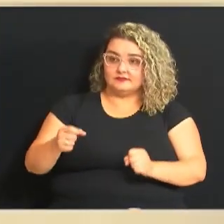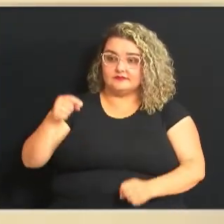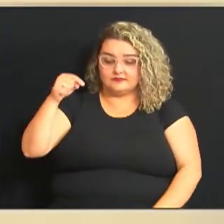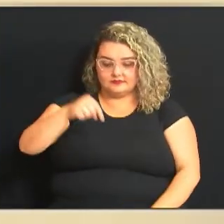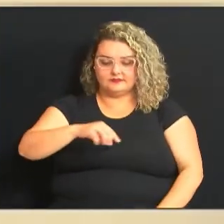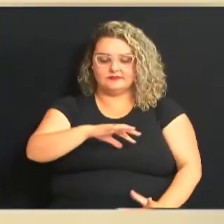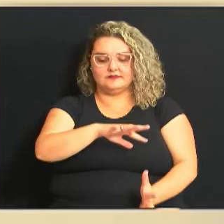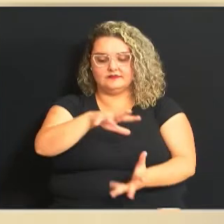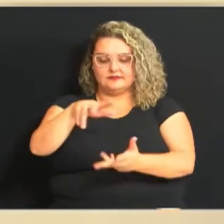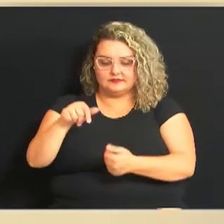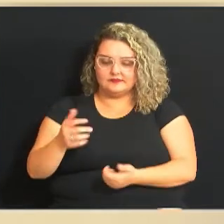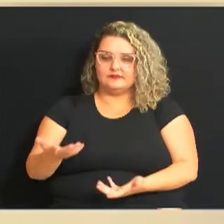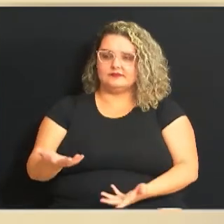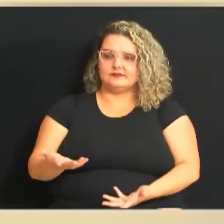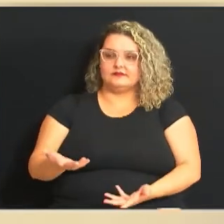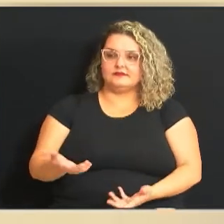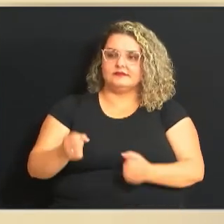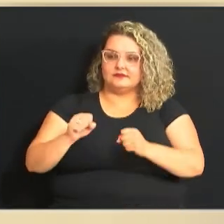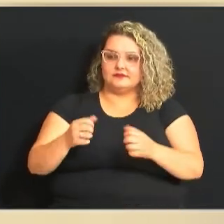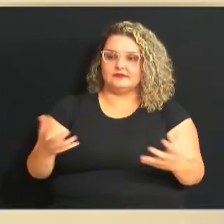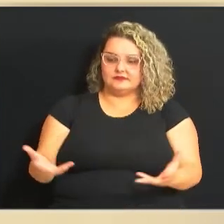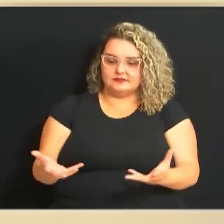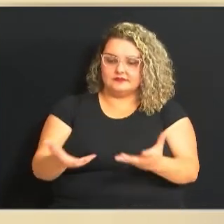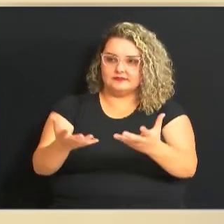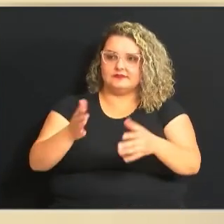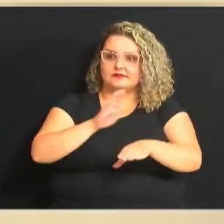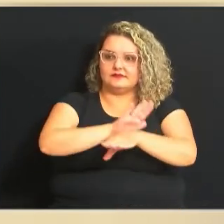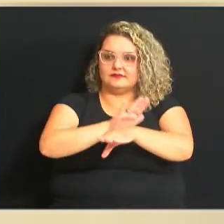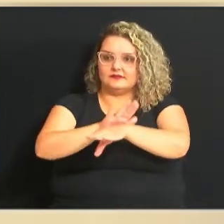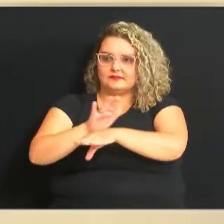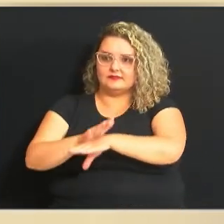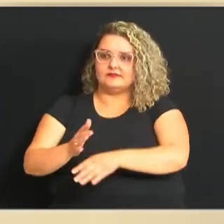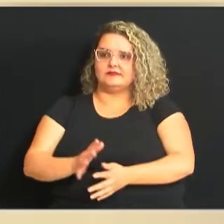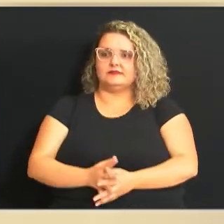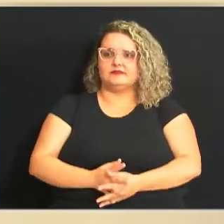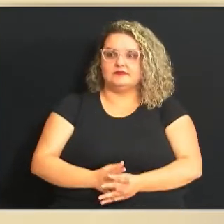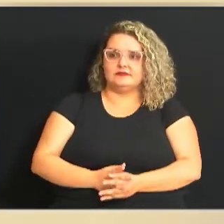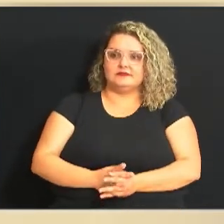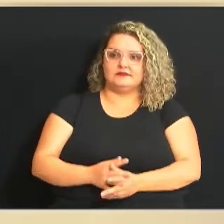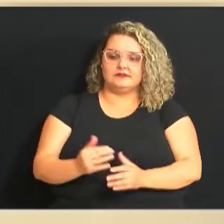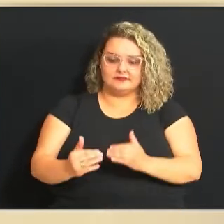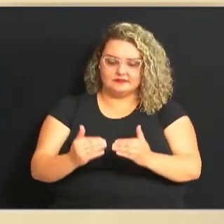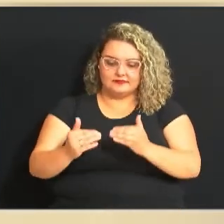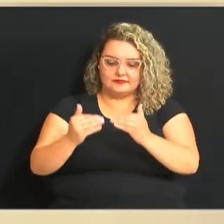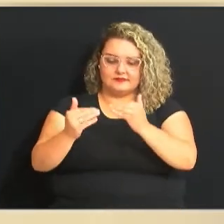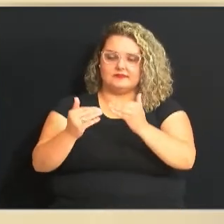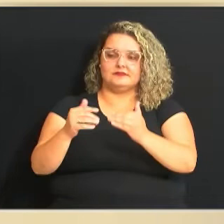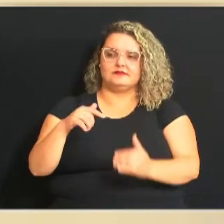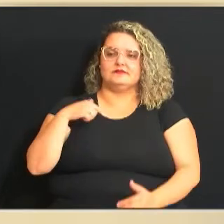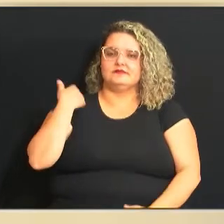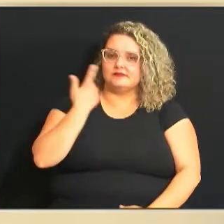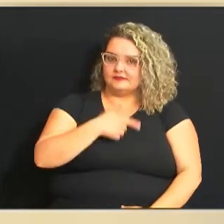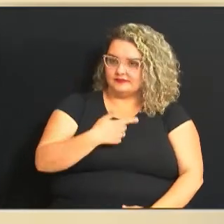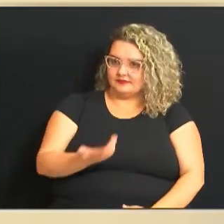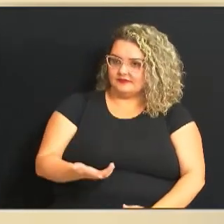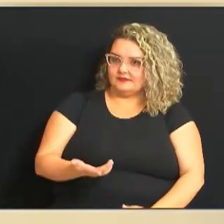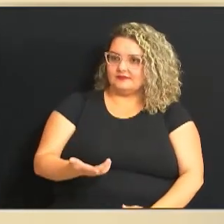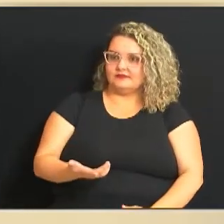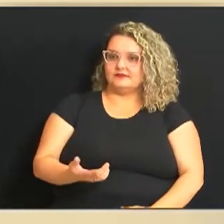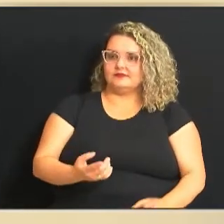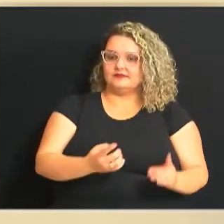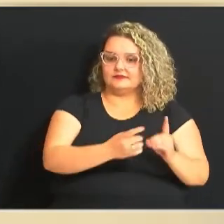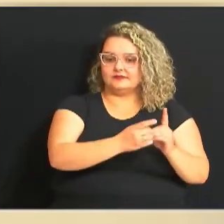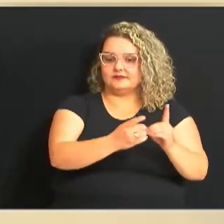ente federativo é responsável pela distribuição desses medicamentos. É nossa obrigação questionar a prefeitura